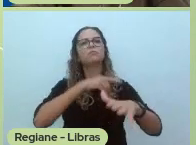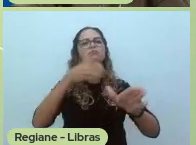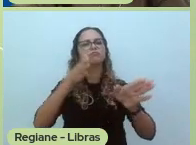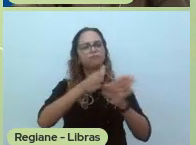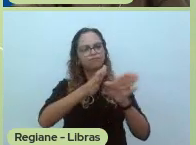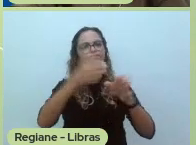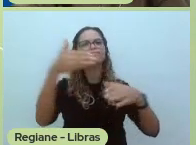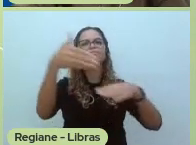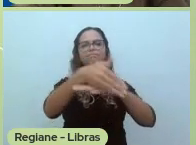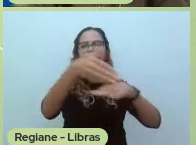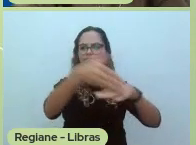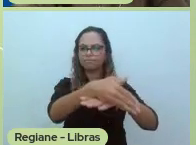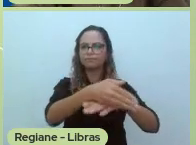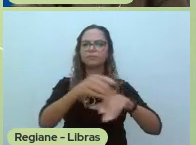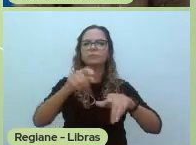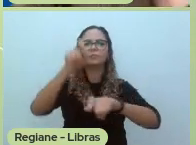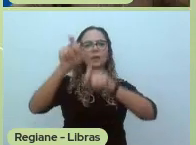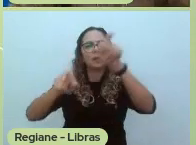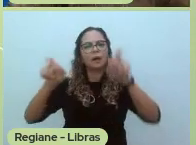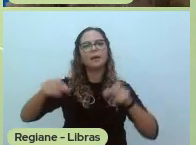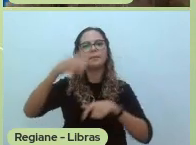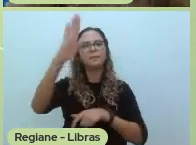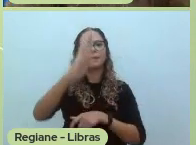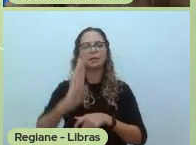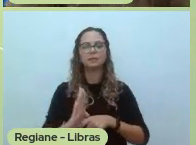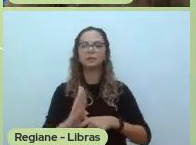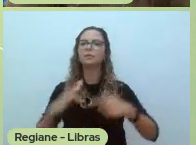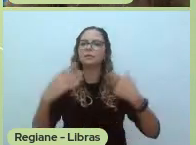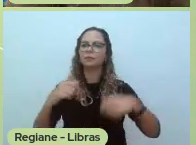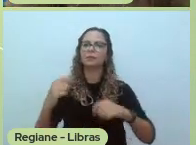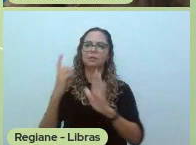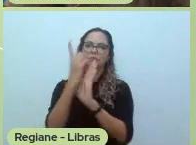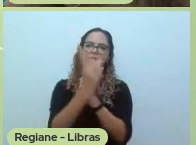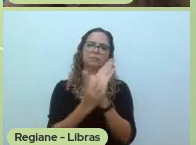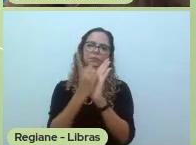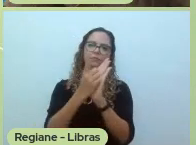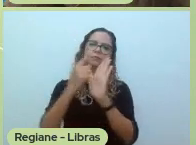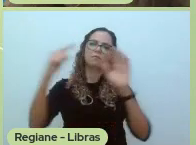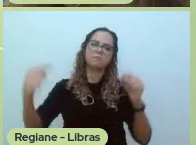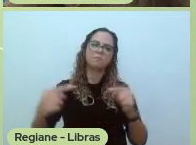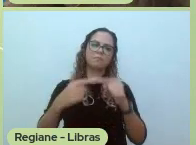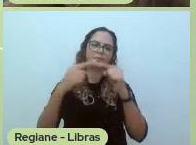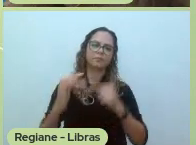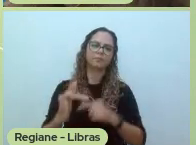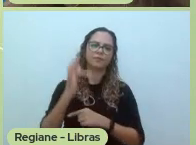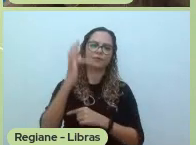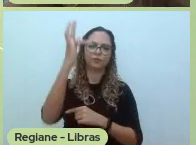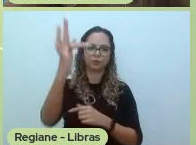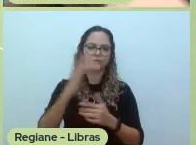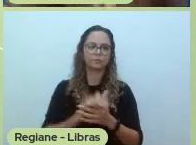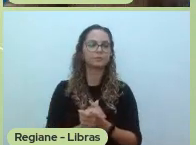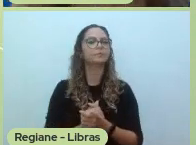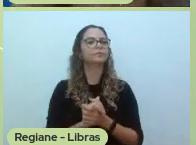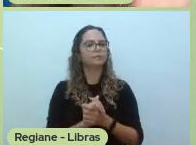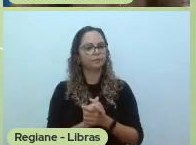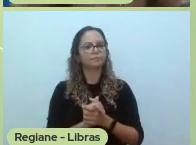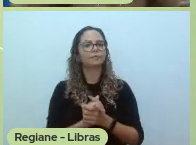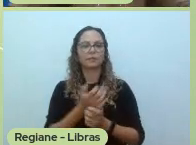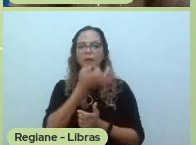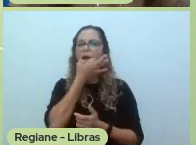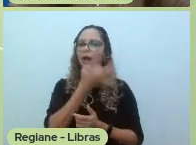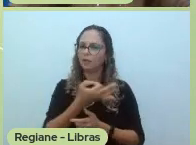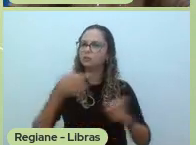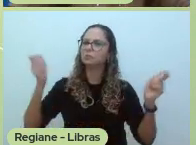vida digital, para dentro da vida digital, né? Que é o futuro. Então, assim, acho que é uma jornada longa,